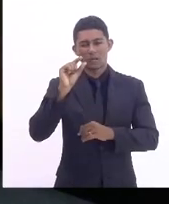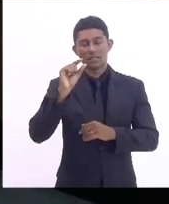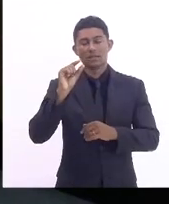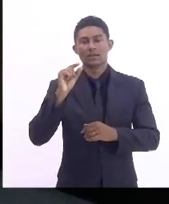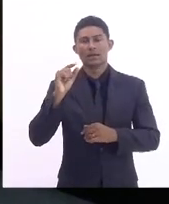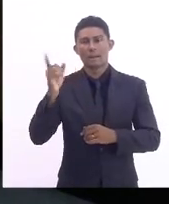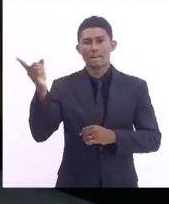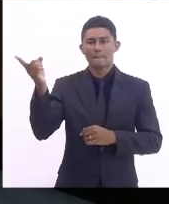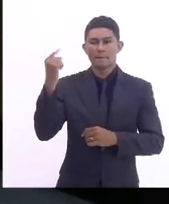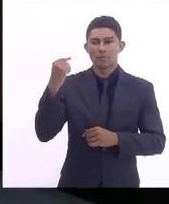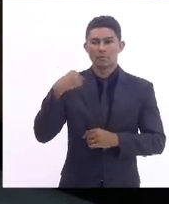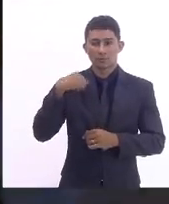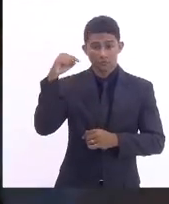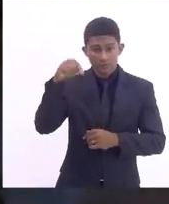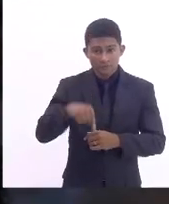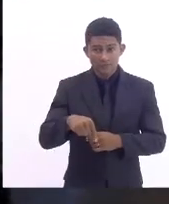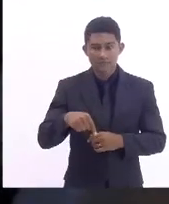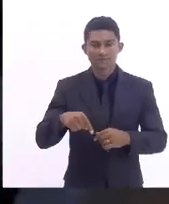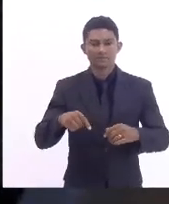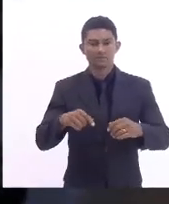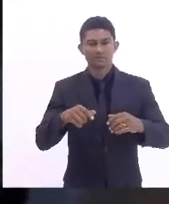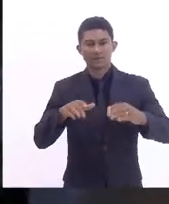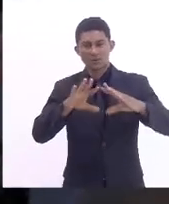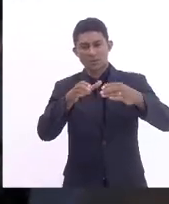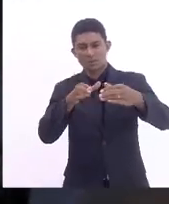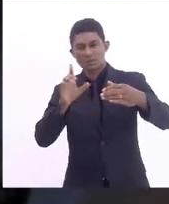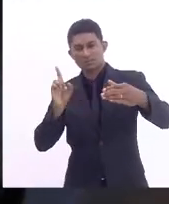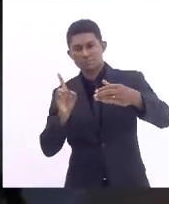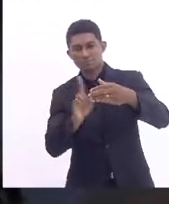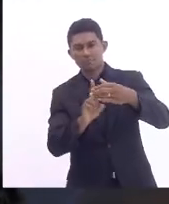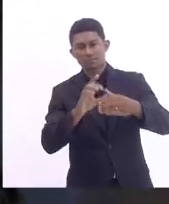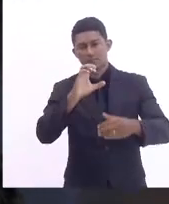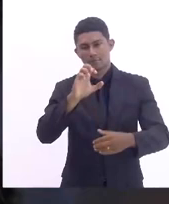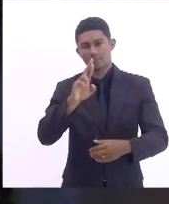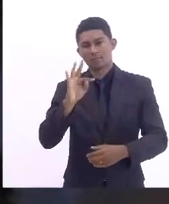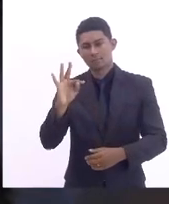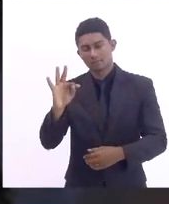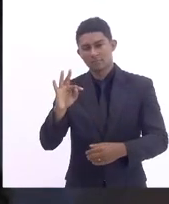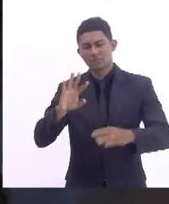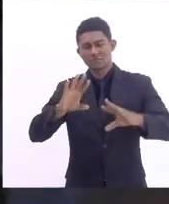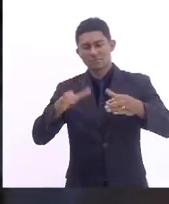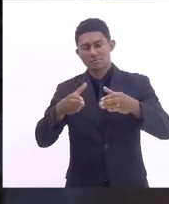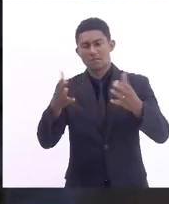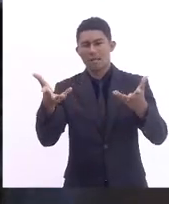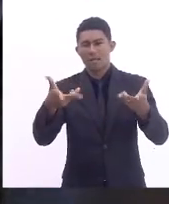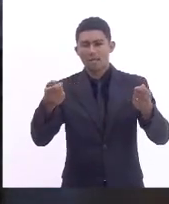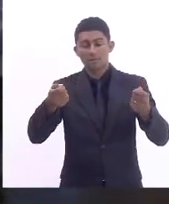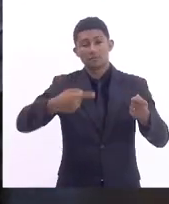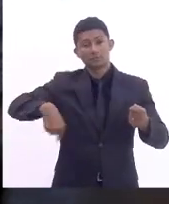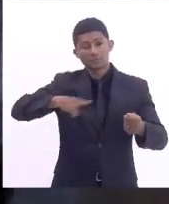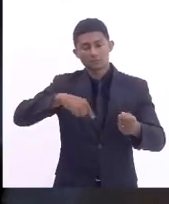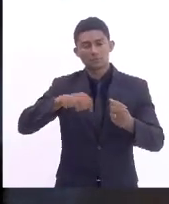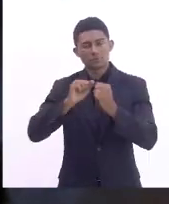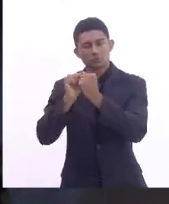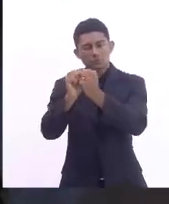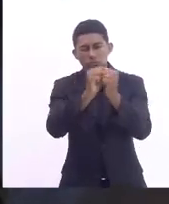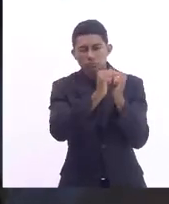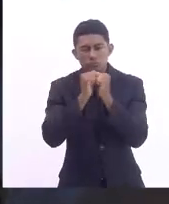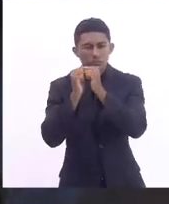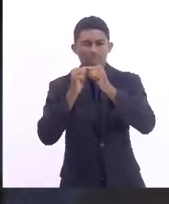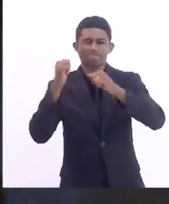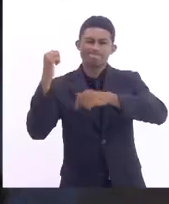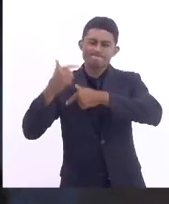para fazer parte dessa equipe maravilhosa que a CRT E que juntos possamos fazer um excelente trabalho